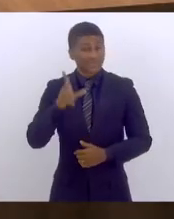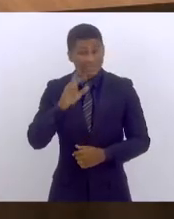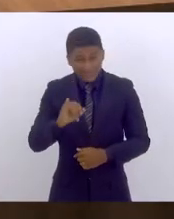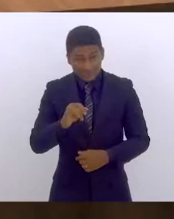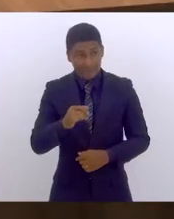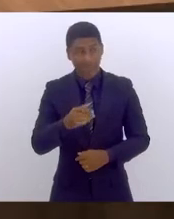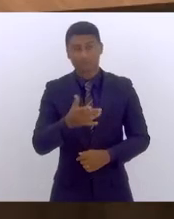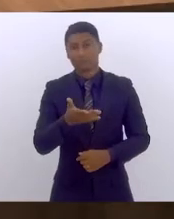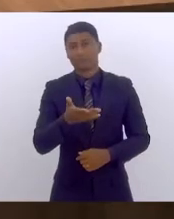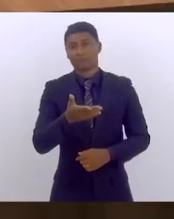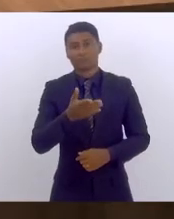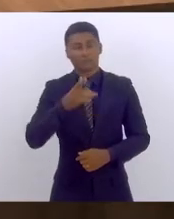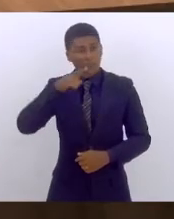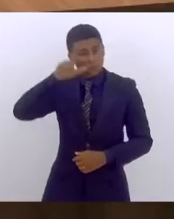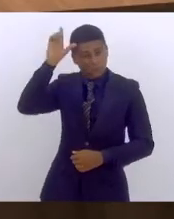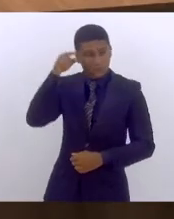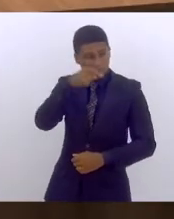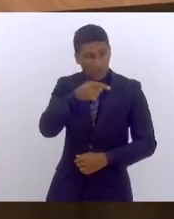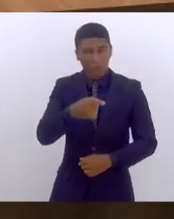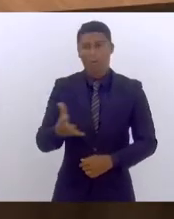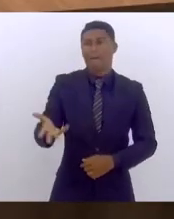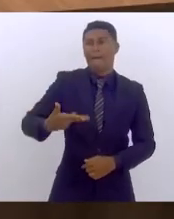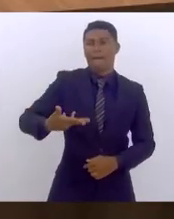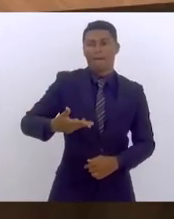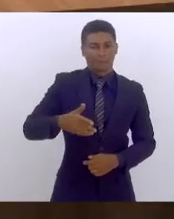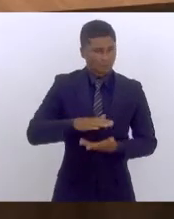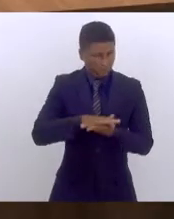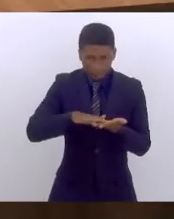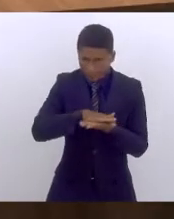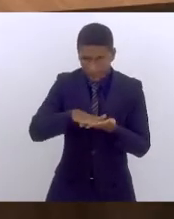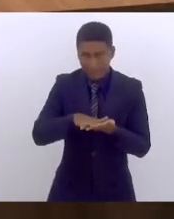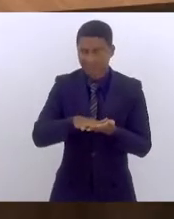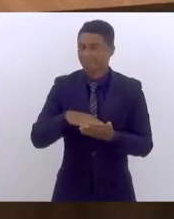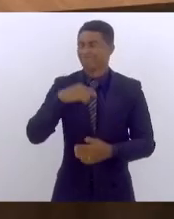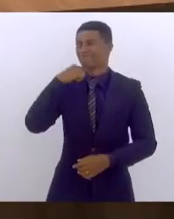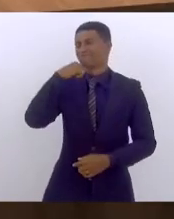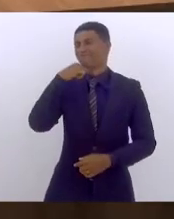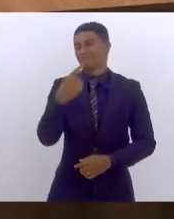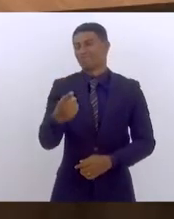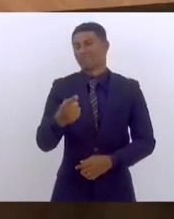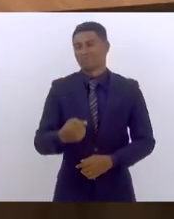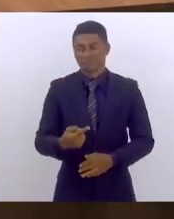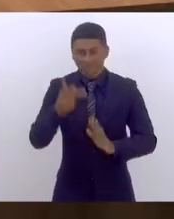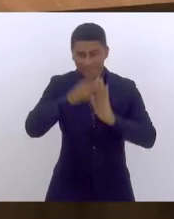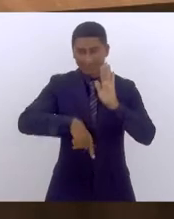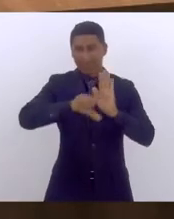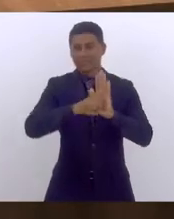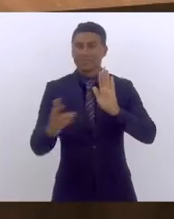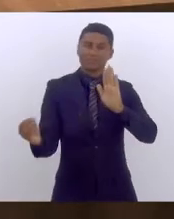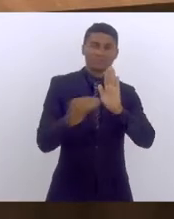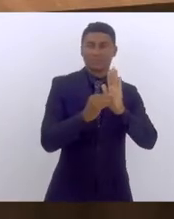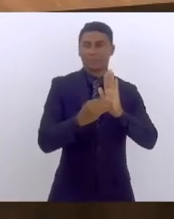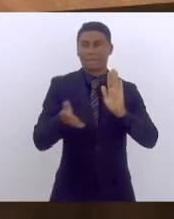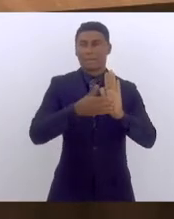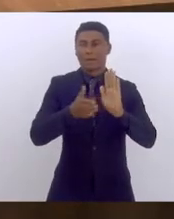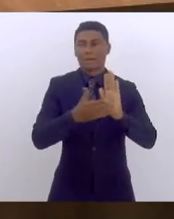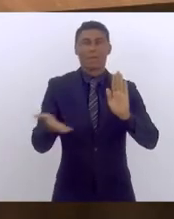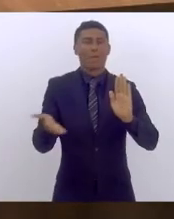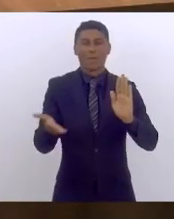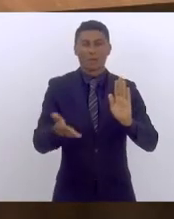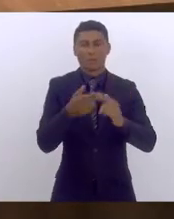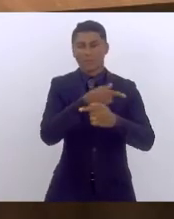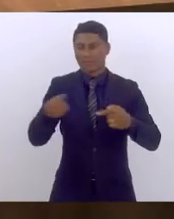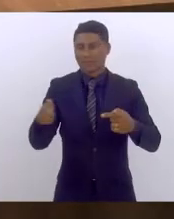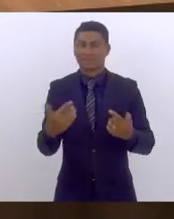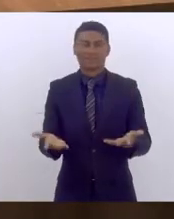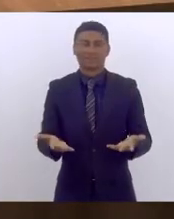a diligência do deputado Luiz Paulo, nós não teríamos conseguido trazer esse projeto à pauta hoje, uma semana